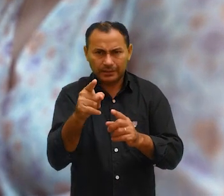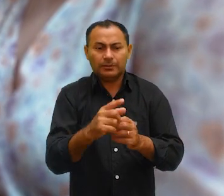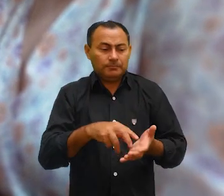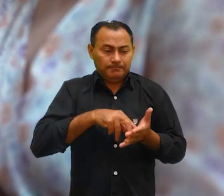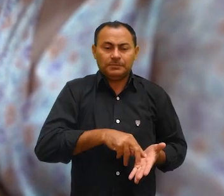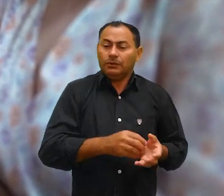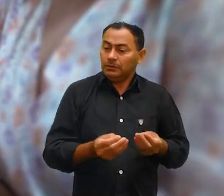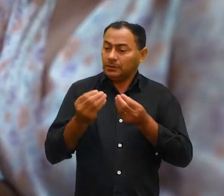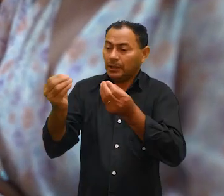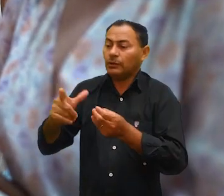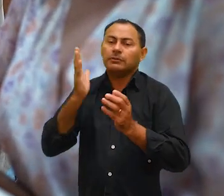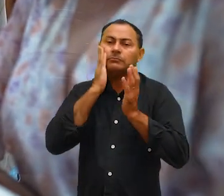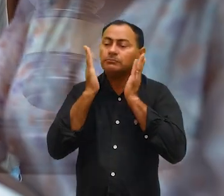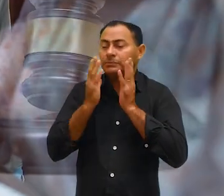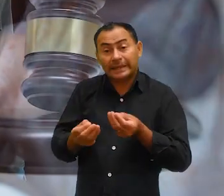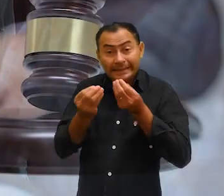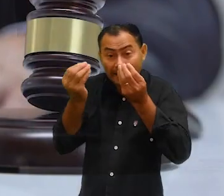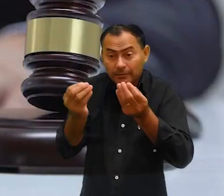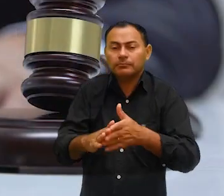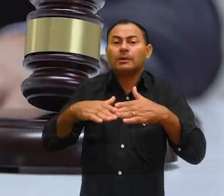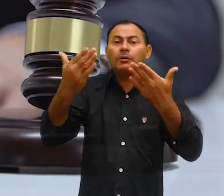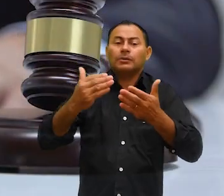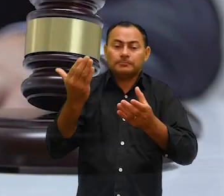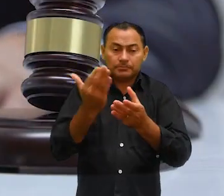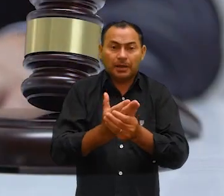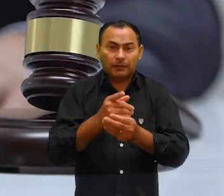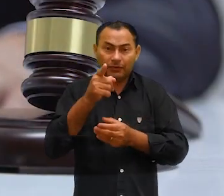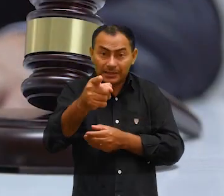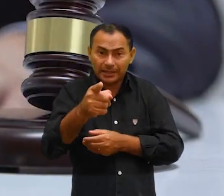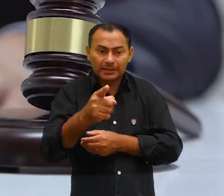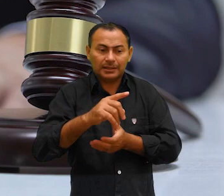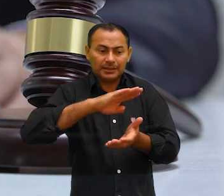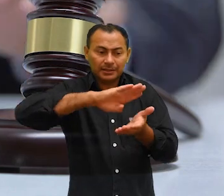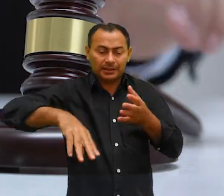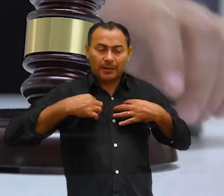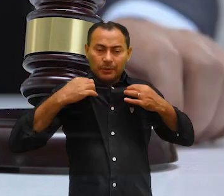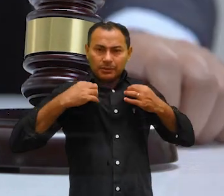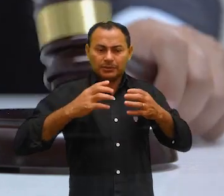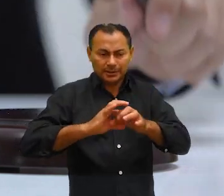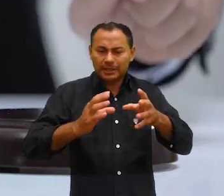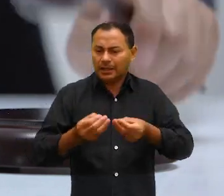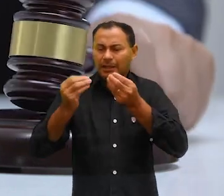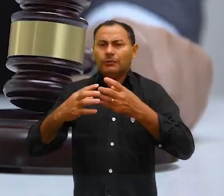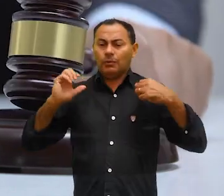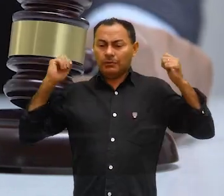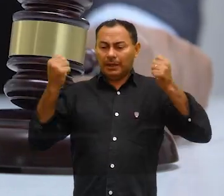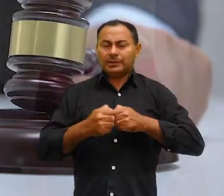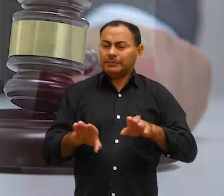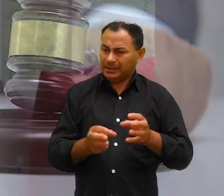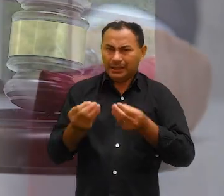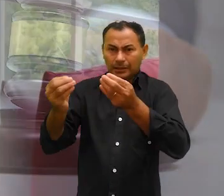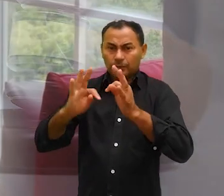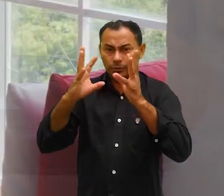resistam, deem-lhes a outra face. Quando processarem vocês e tirarem-lhes a blusa, deixem que leve o casaco